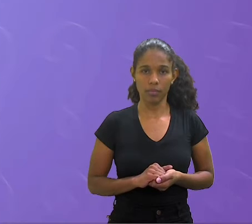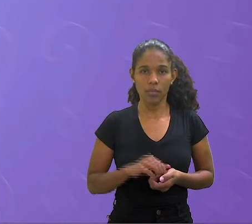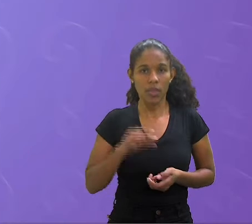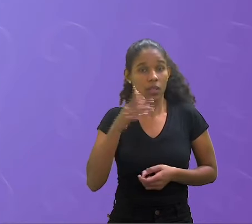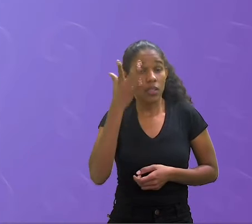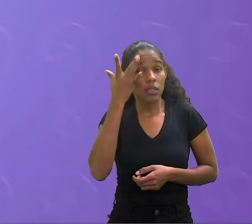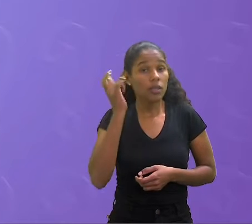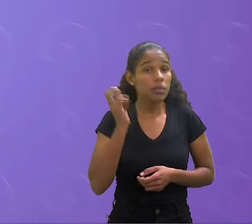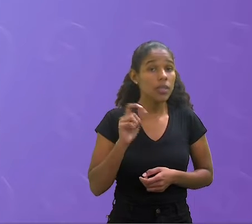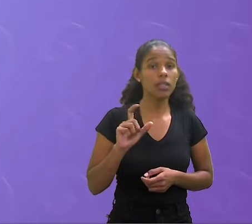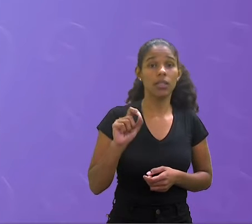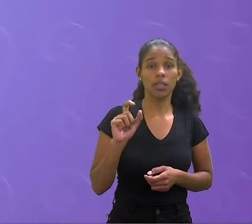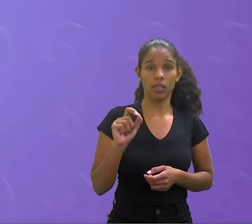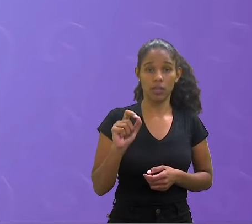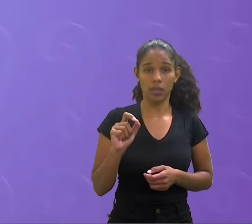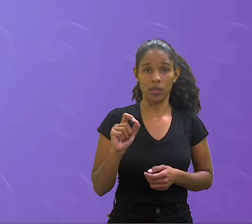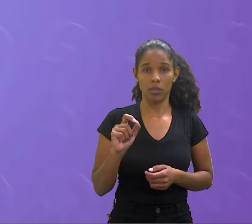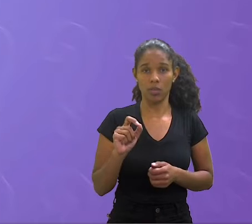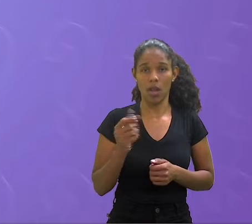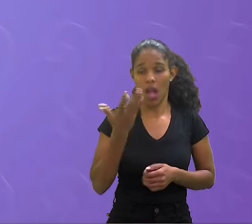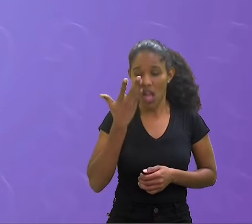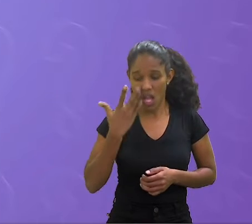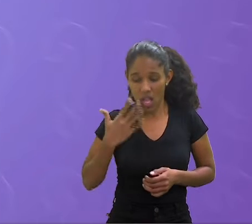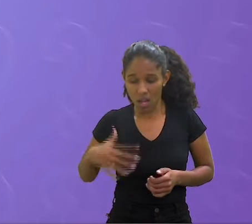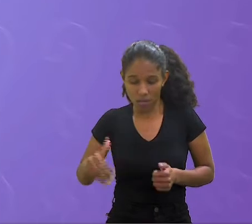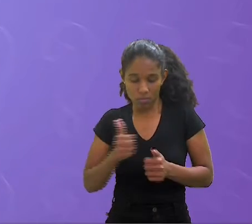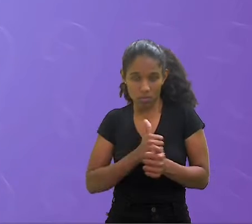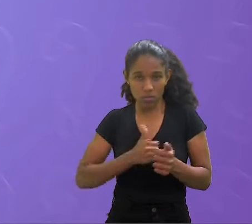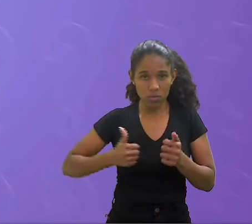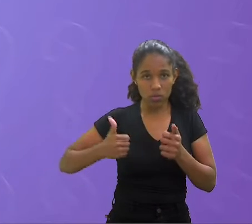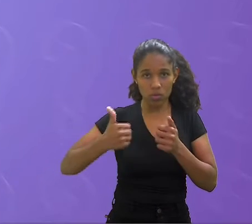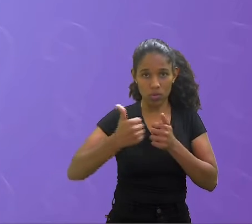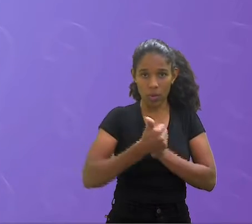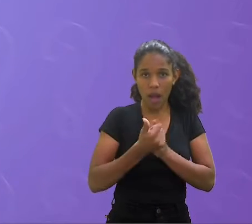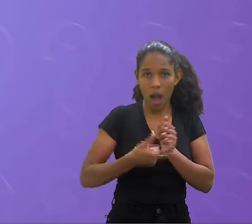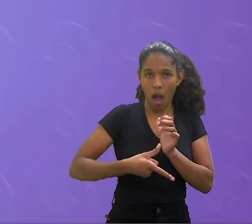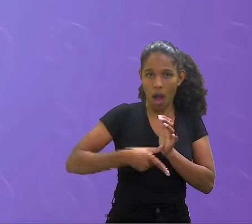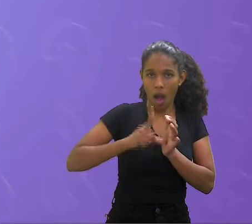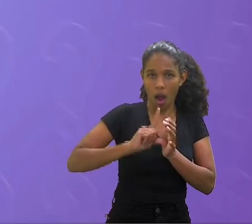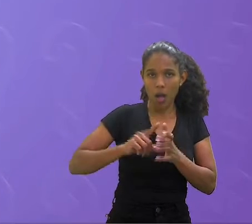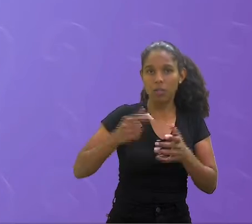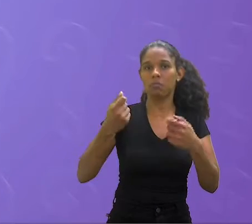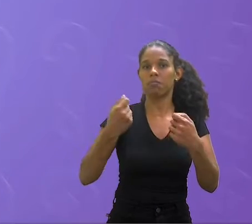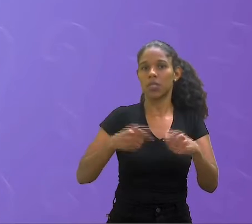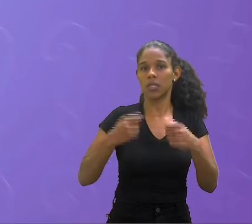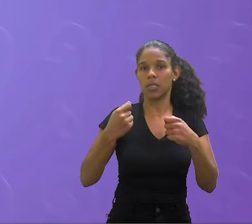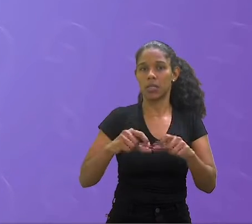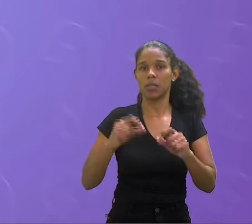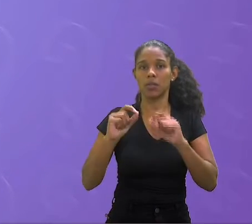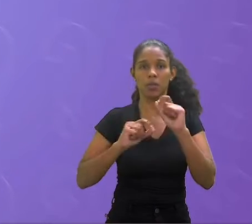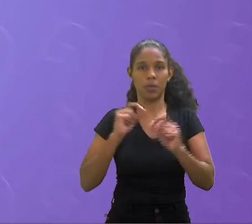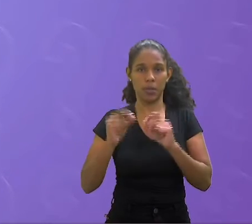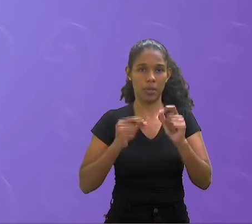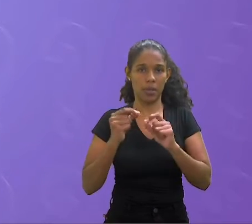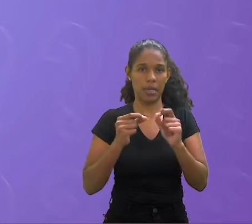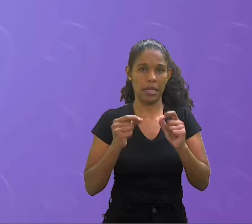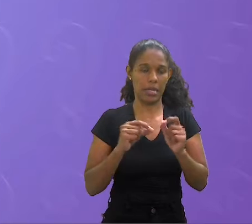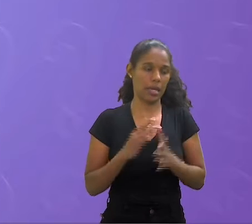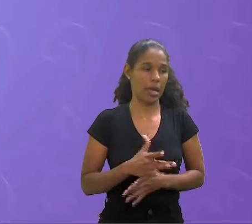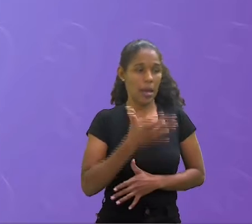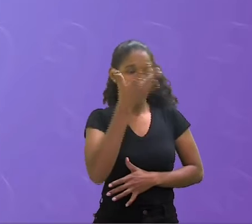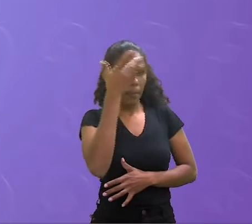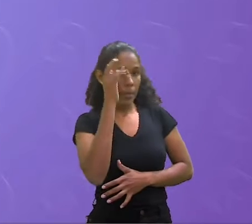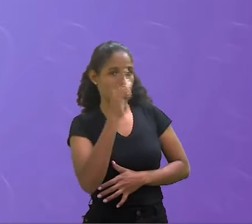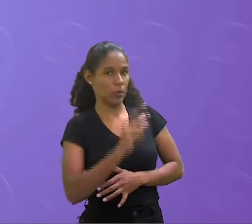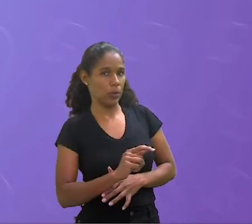Você sabia que o protagonismo infantil pressupõe o protagonismo do outro? Da mesma forma que a